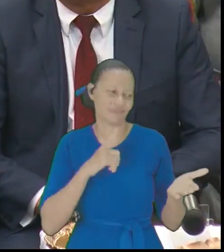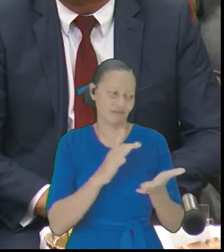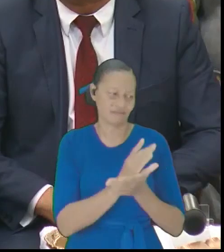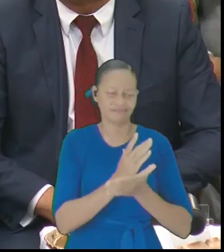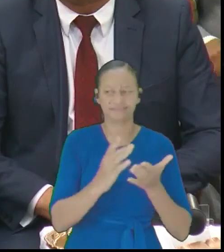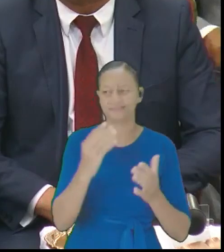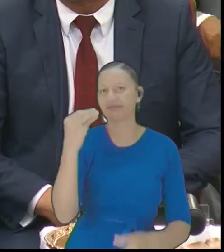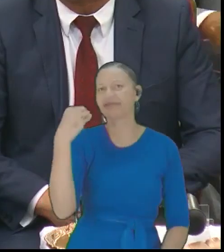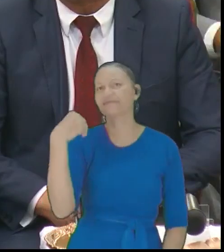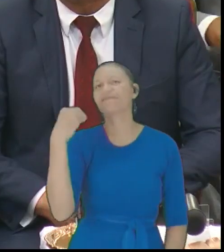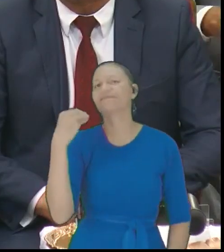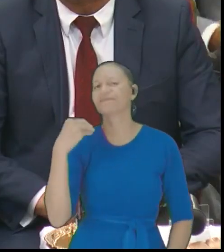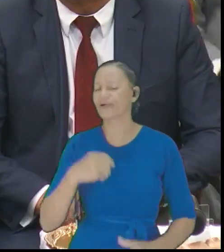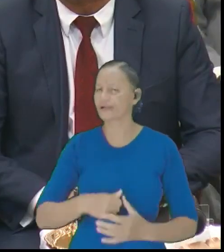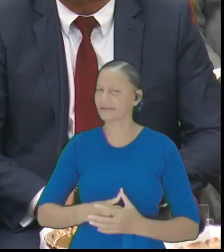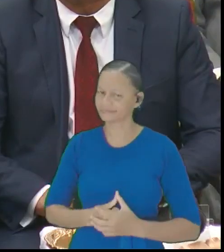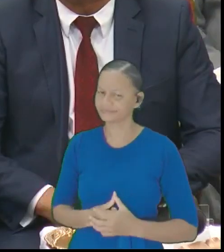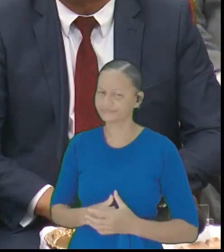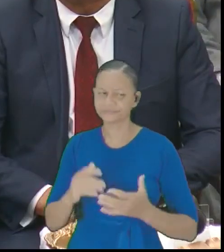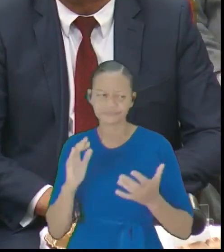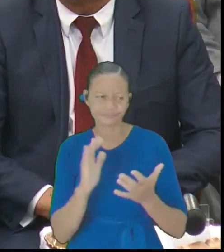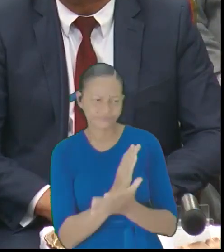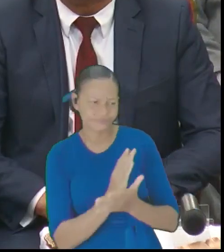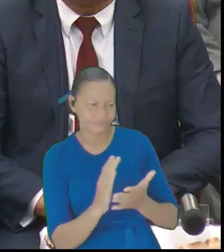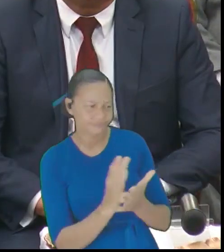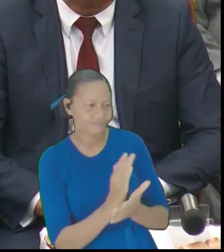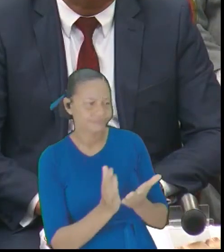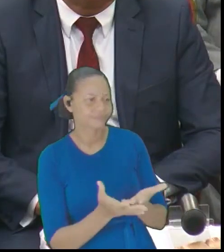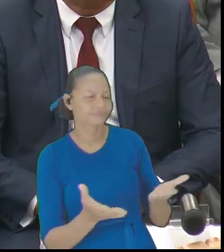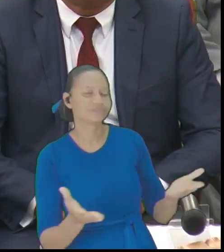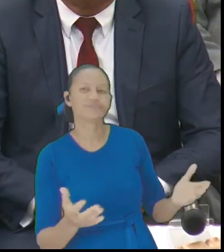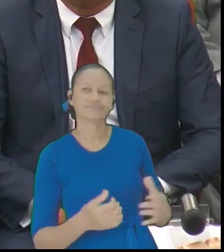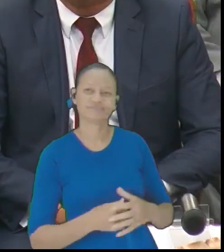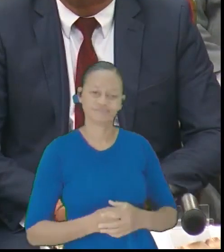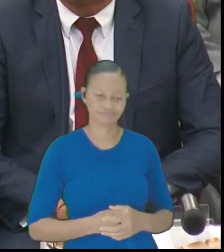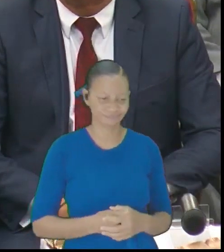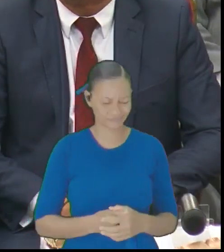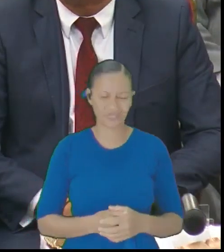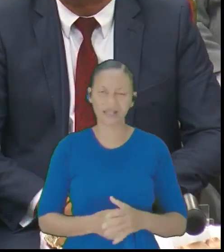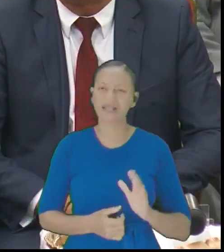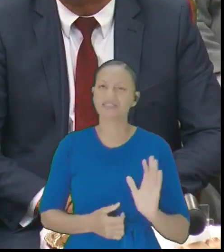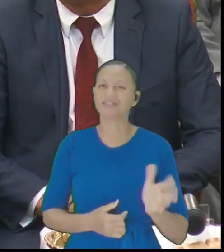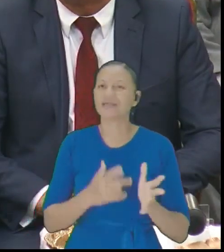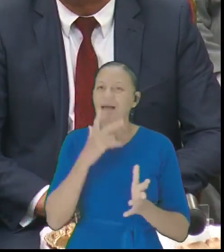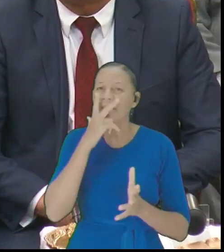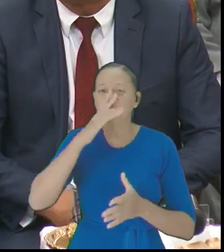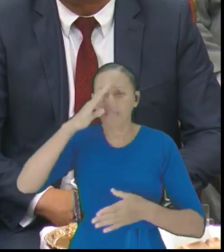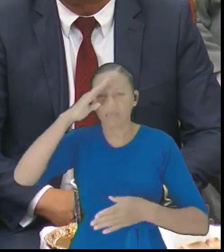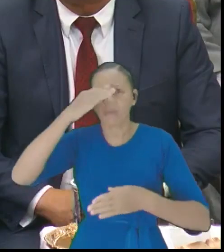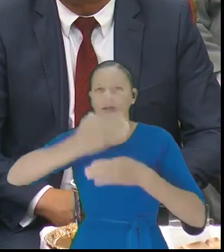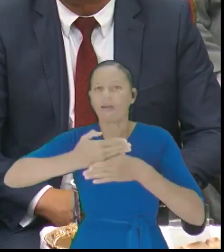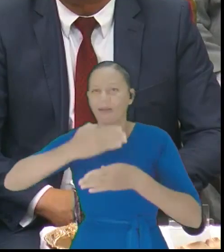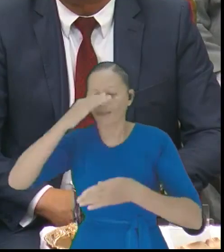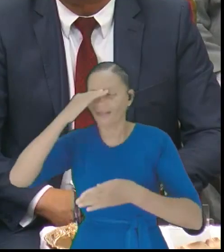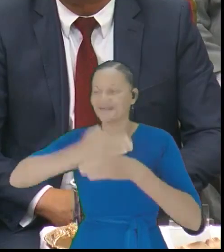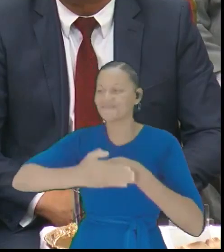fracos, tem outros que estão já dormindo,